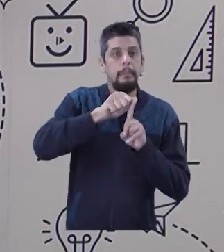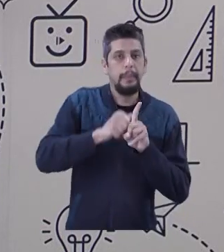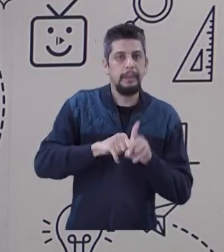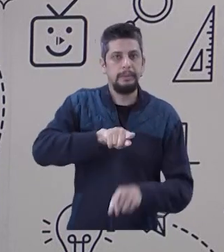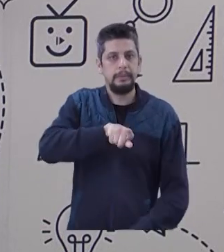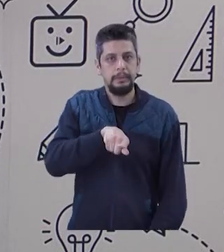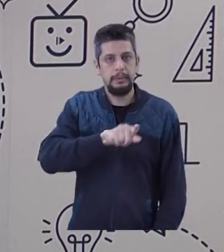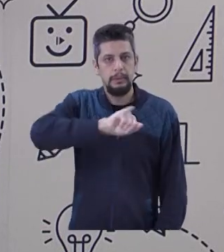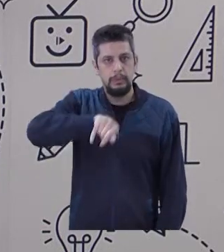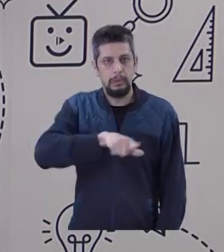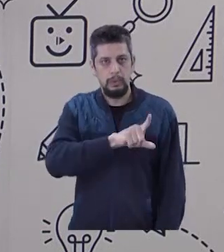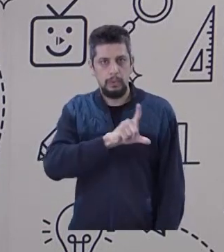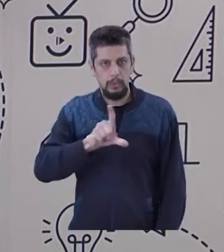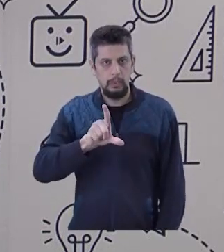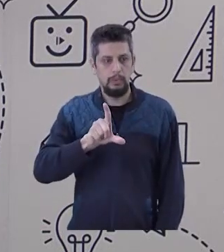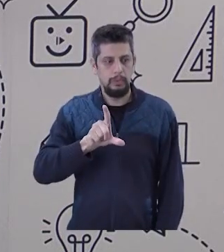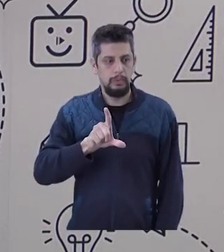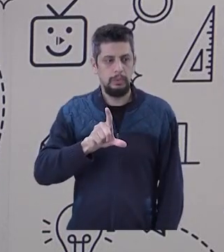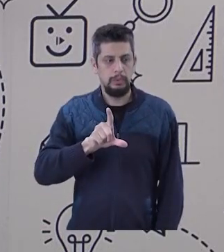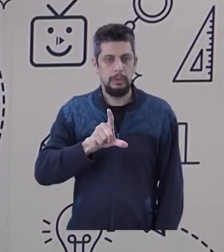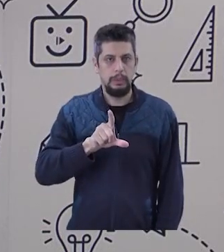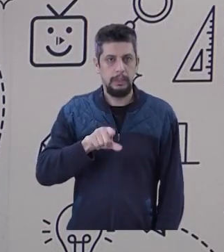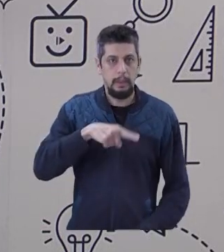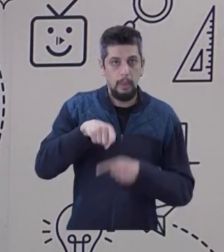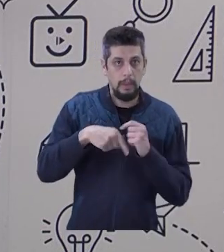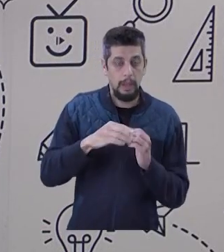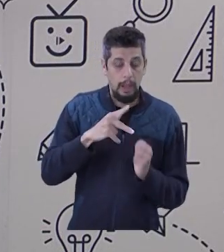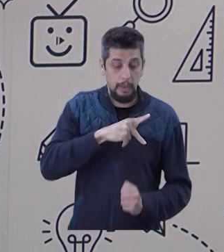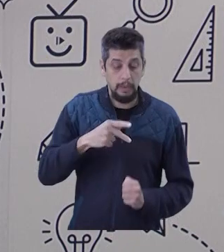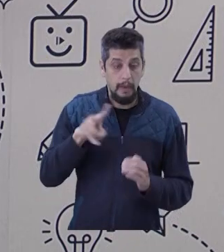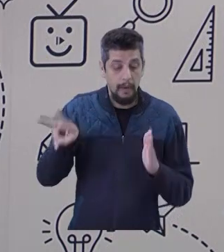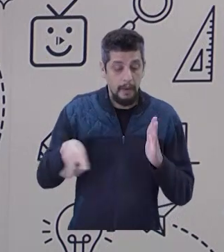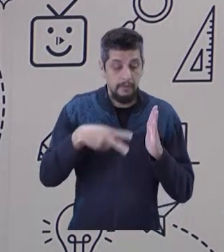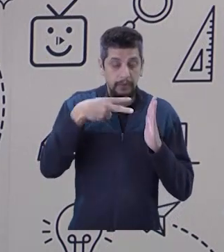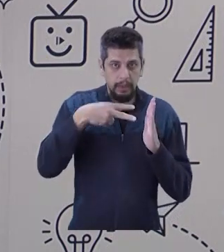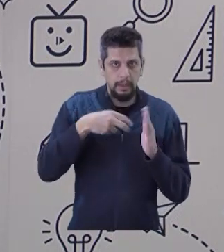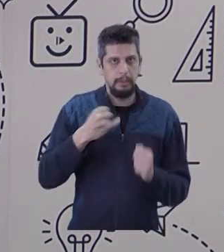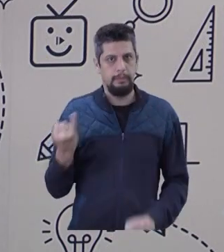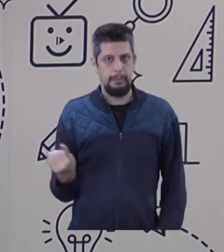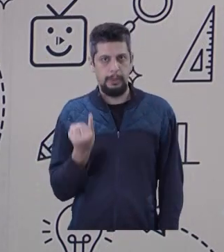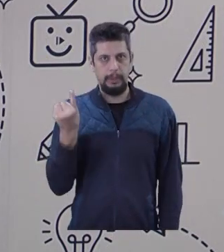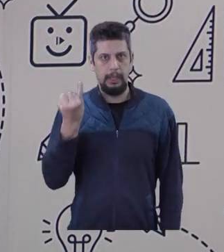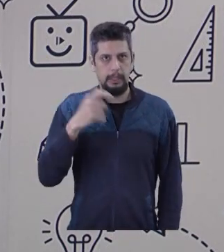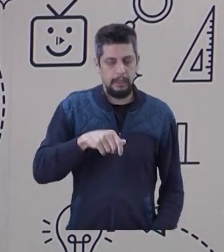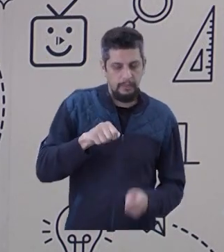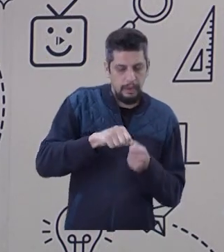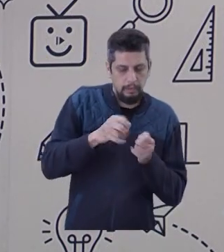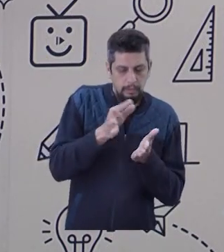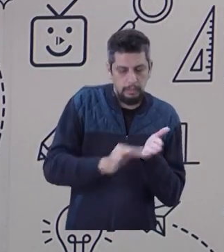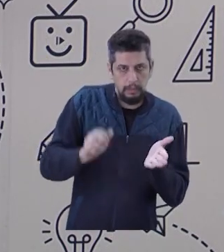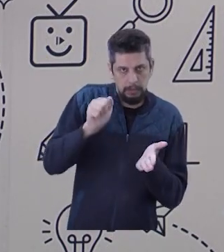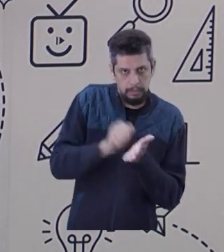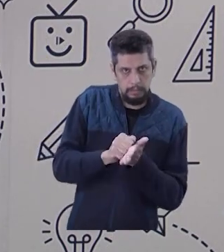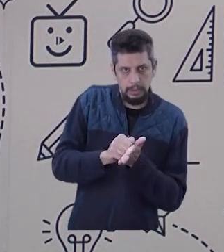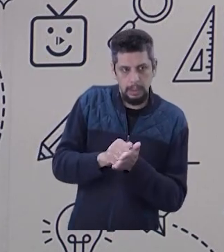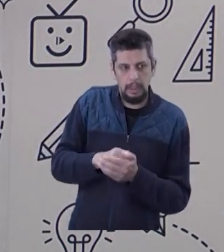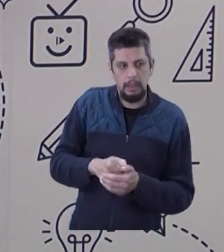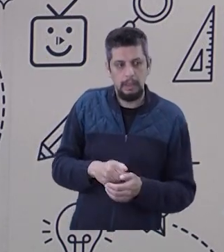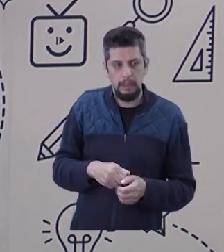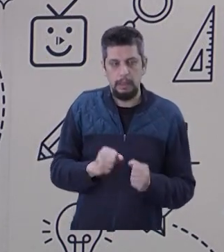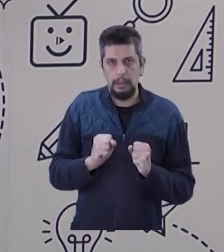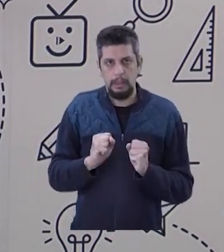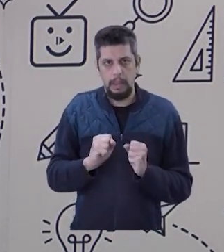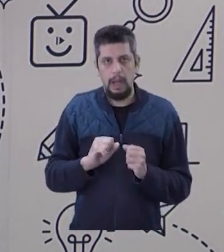julho. No mês de julho. Bacana. Voltando na escola, a professora vai, verificar também, né? Isso mesmo. Importante, né? Que a gente registre o que a gente